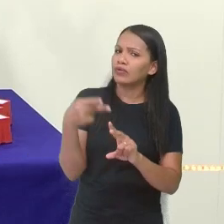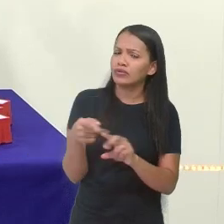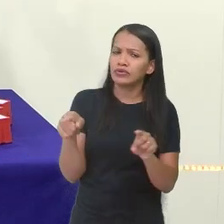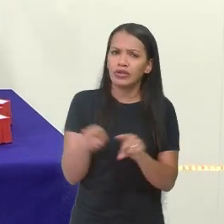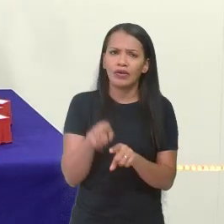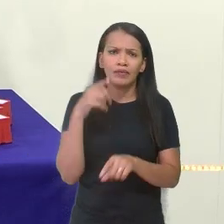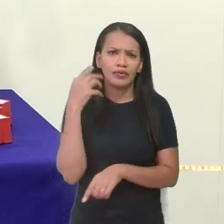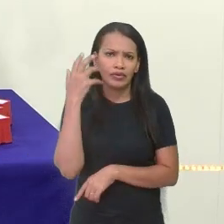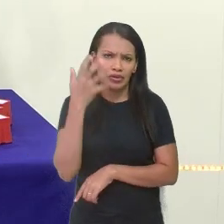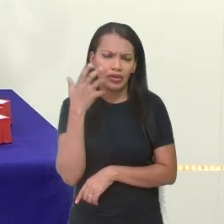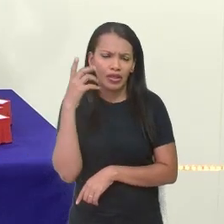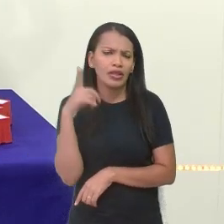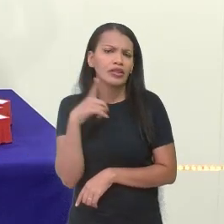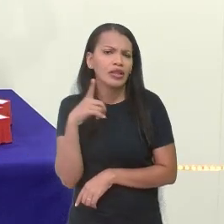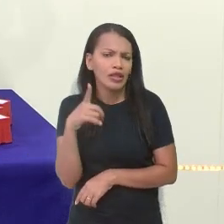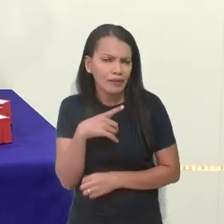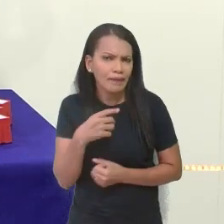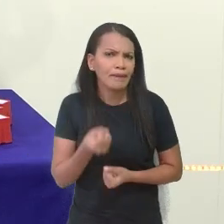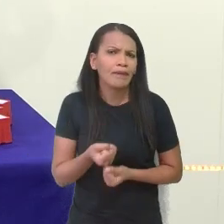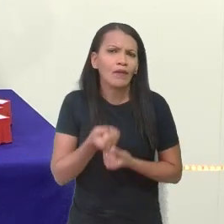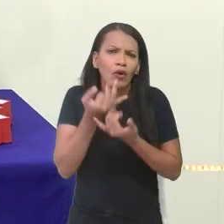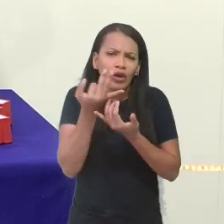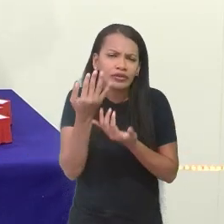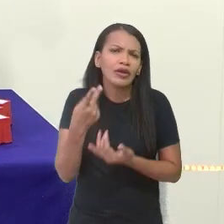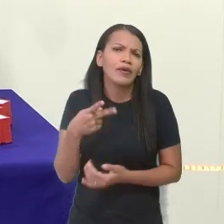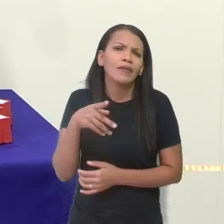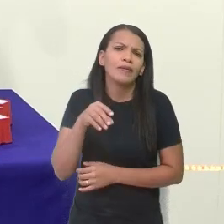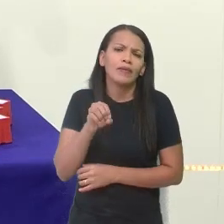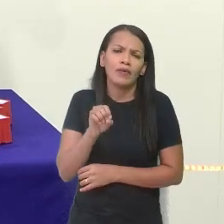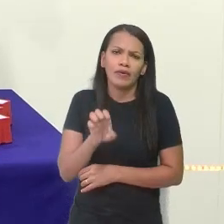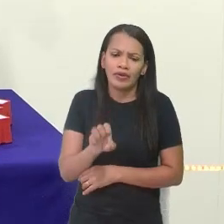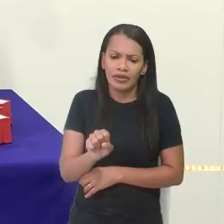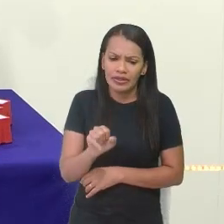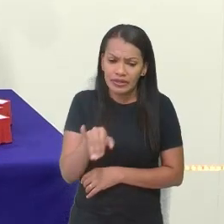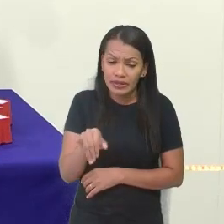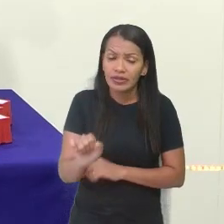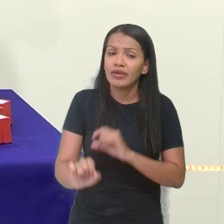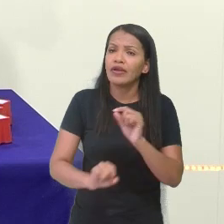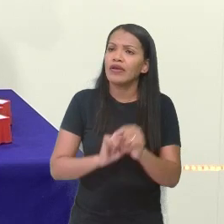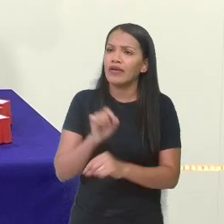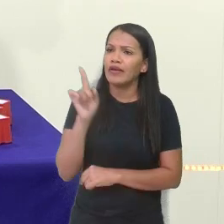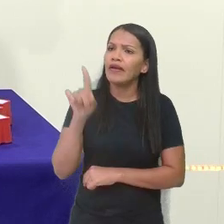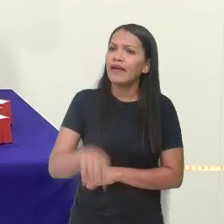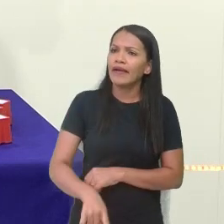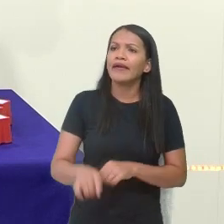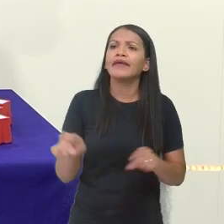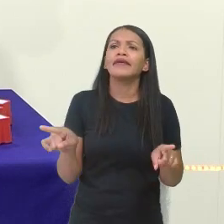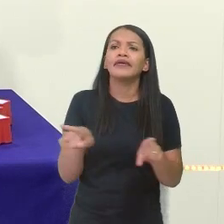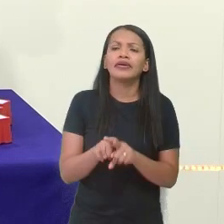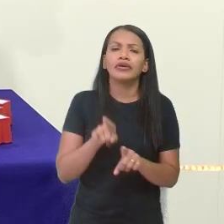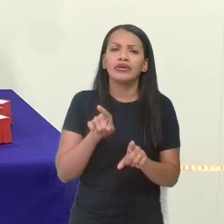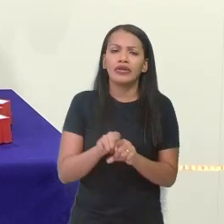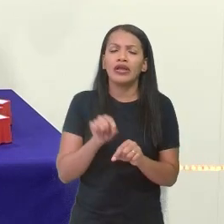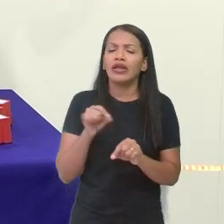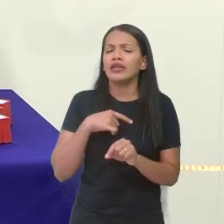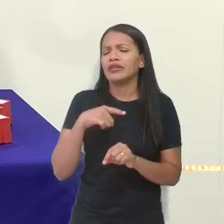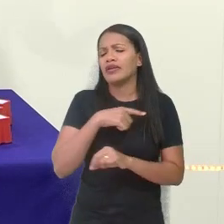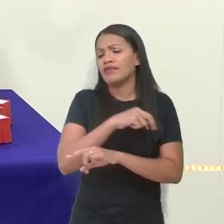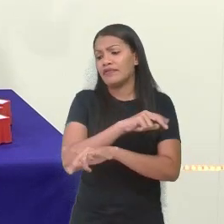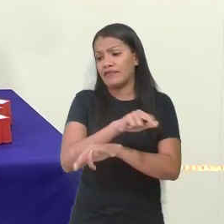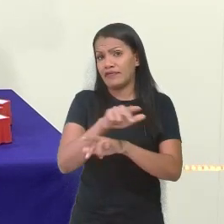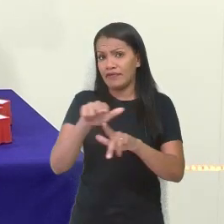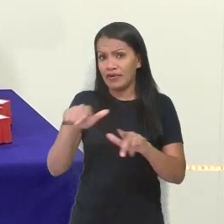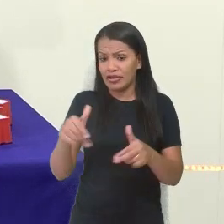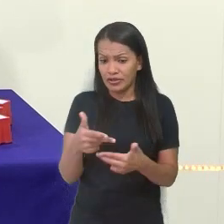música a gente tem poesia, na dança a gente tem poesia. Então, a poesia, ela passeia por